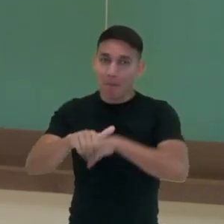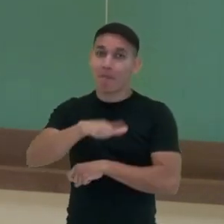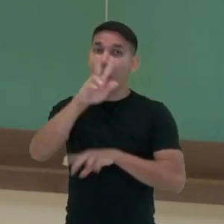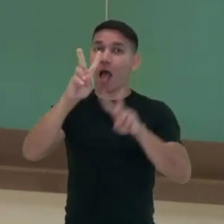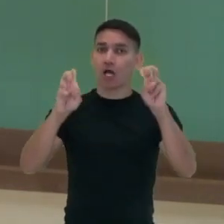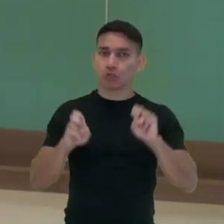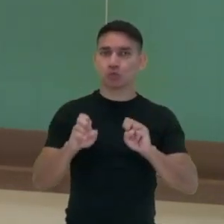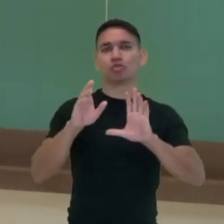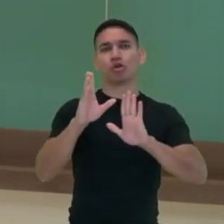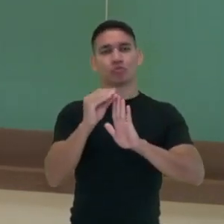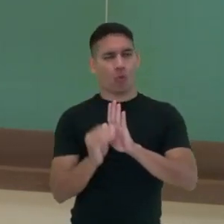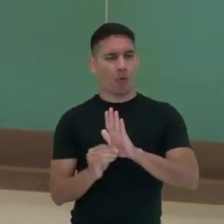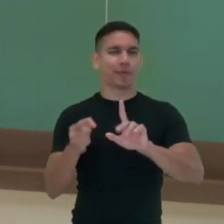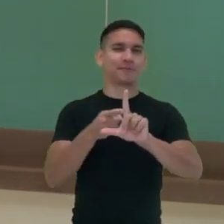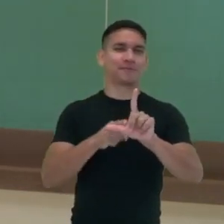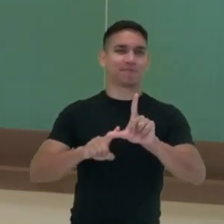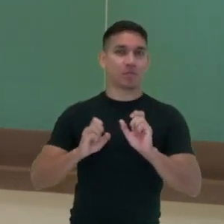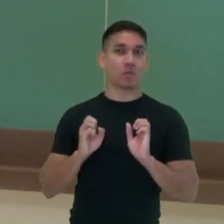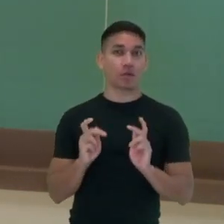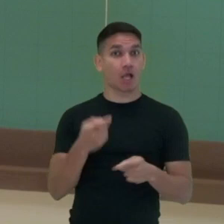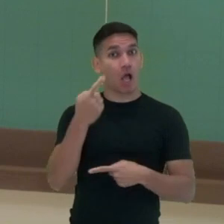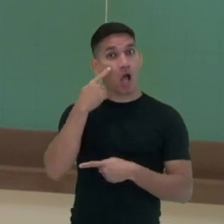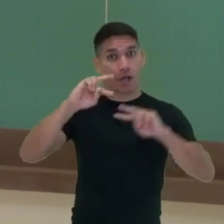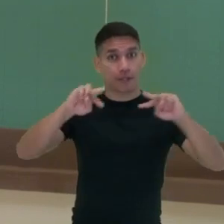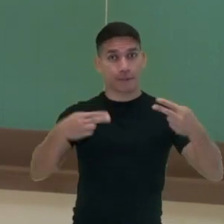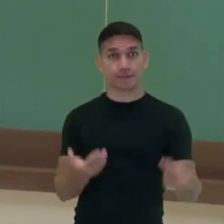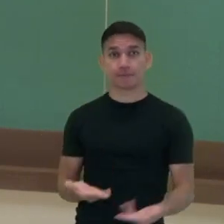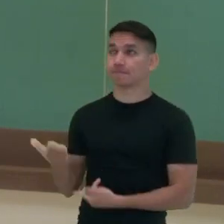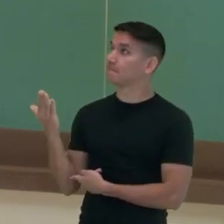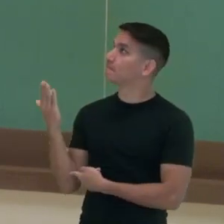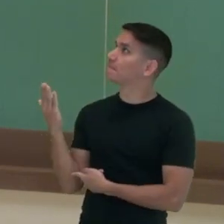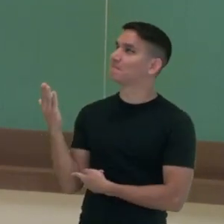ainda sobre os ângulos, tá bom? Então não esqueça, né?